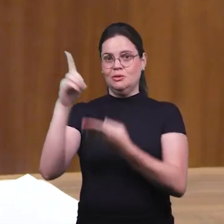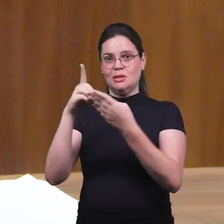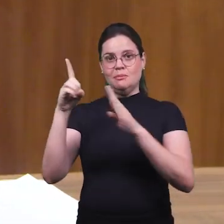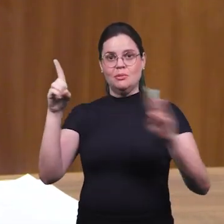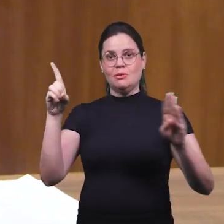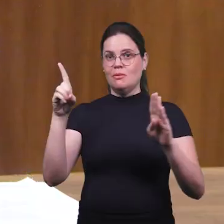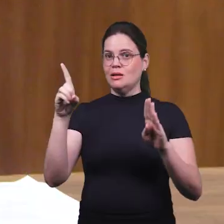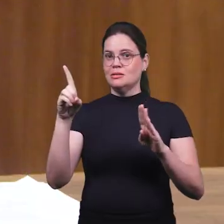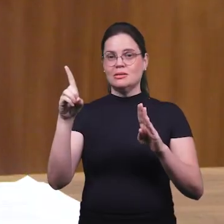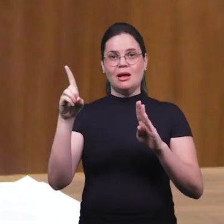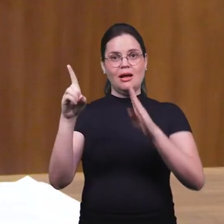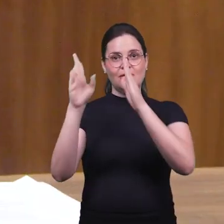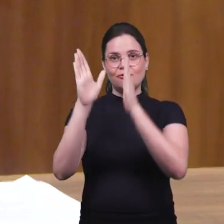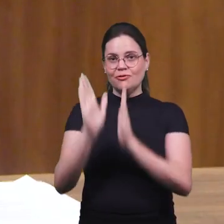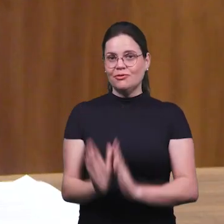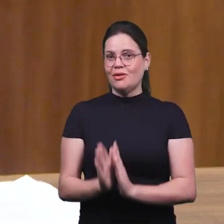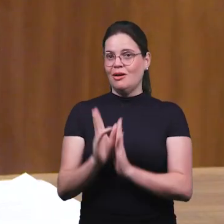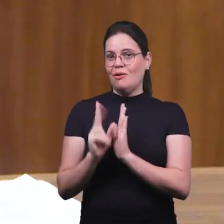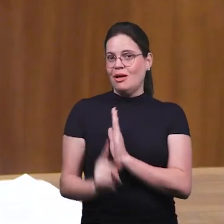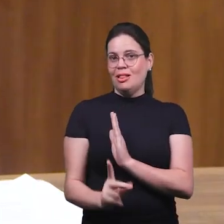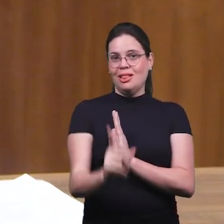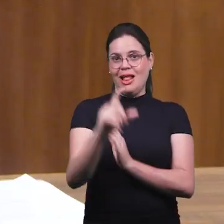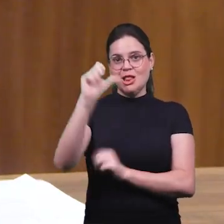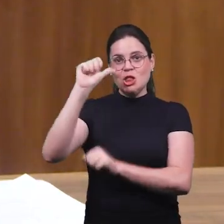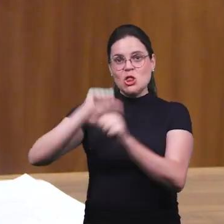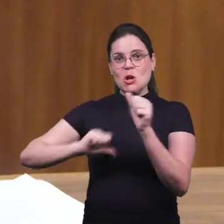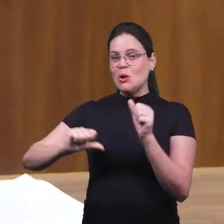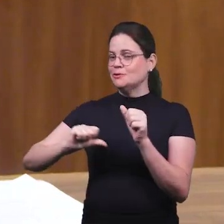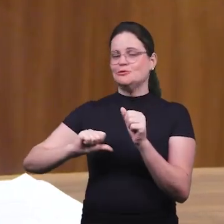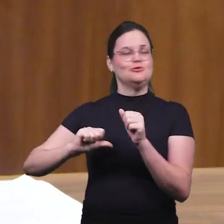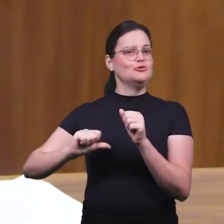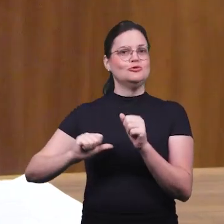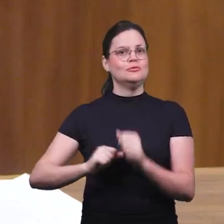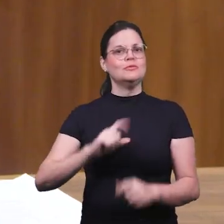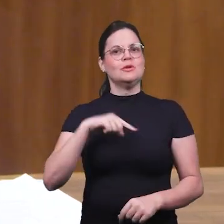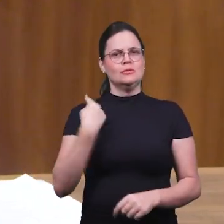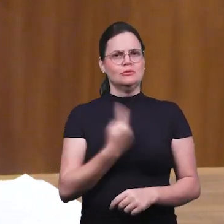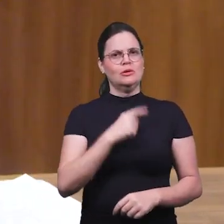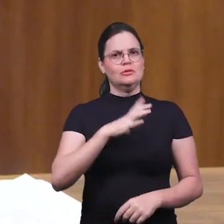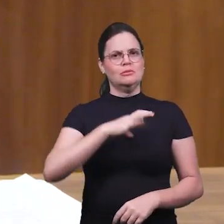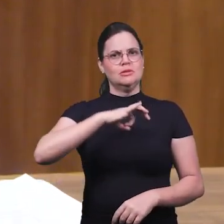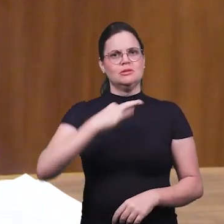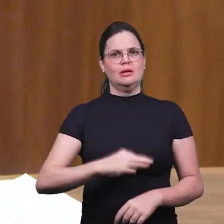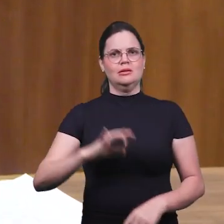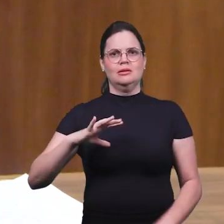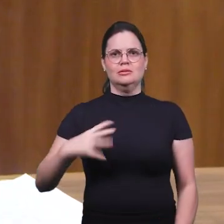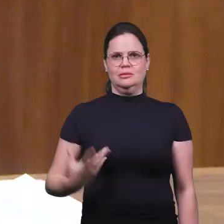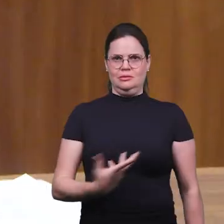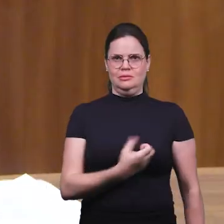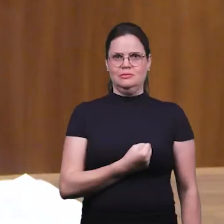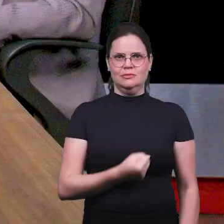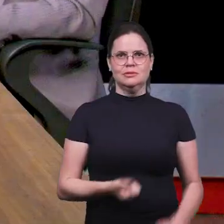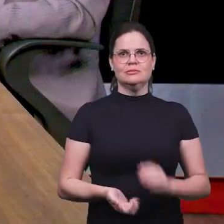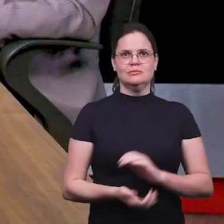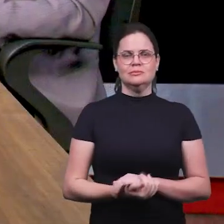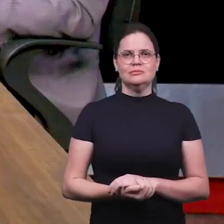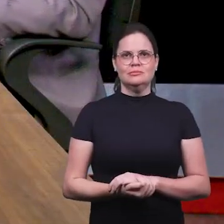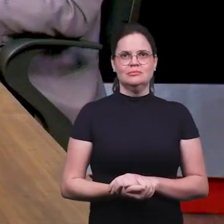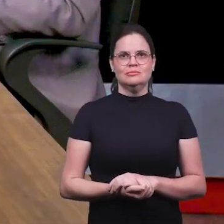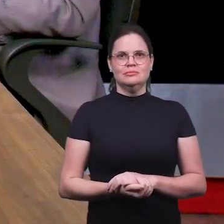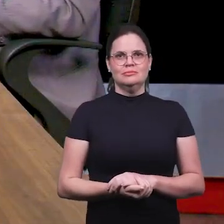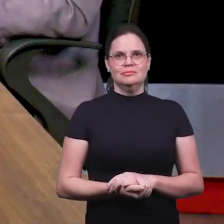ela é irrevogável. Então, ela segura aos servos de Deus a certeza da salvação. Essa